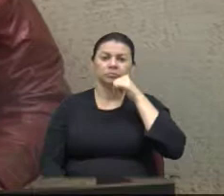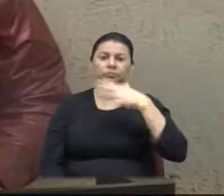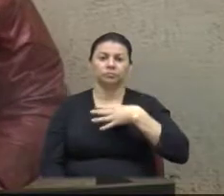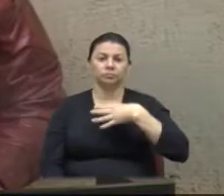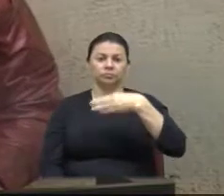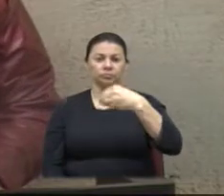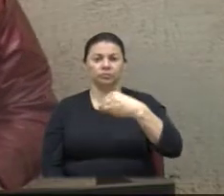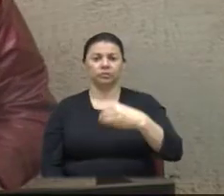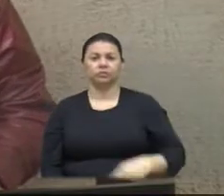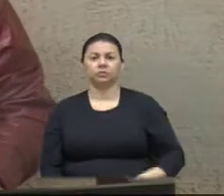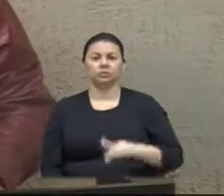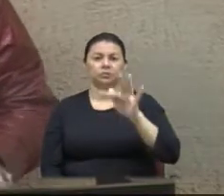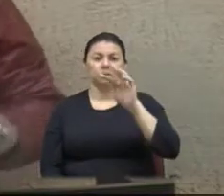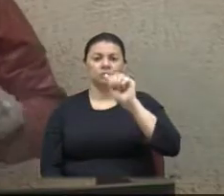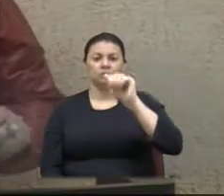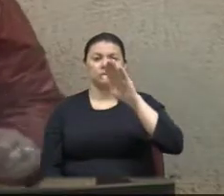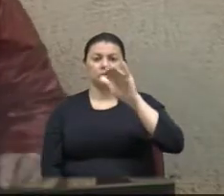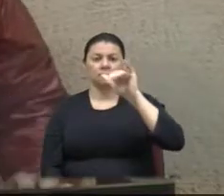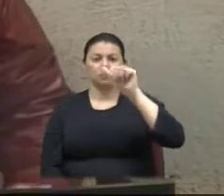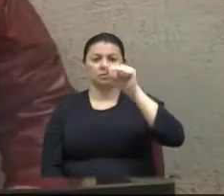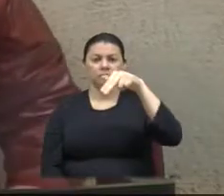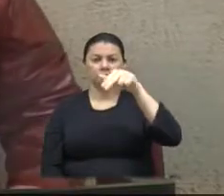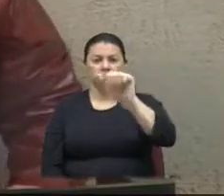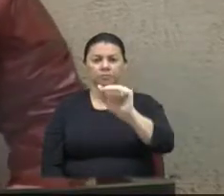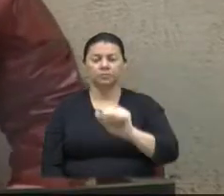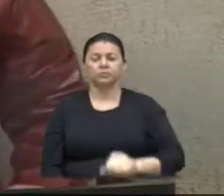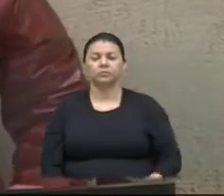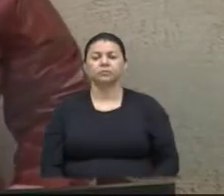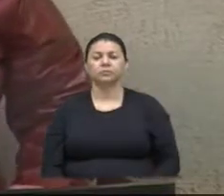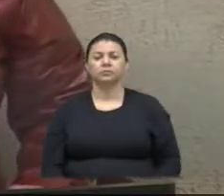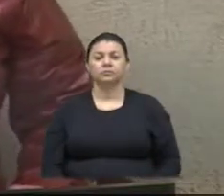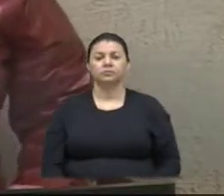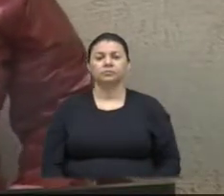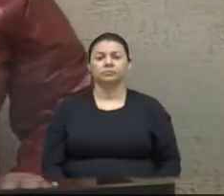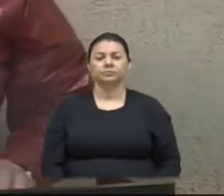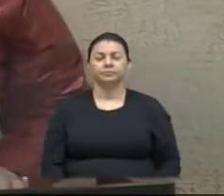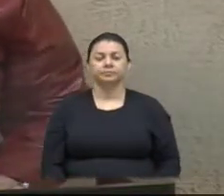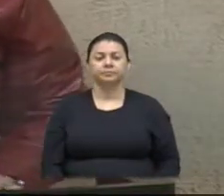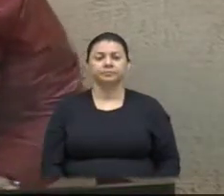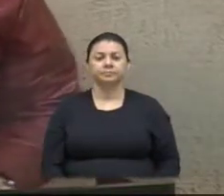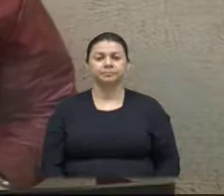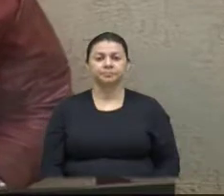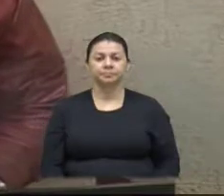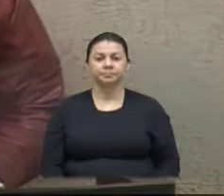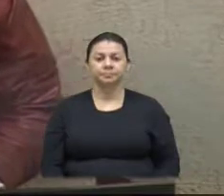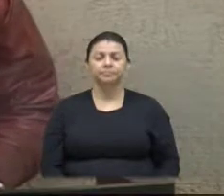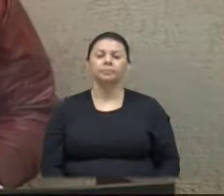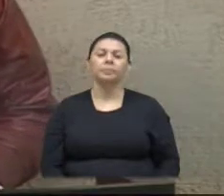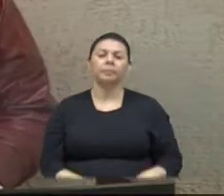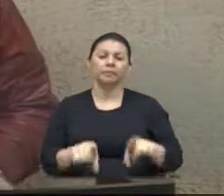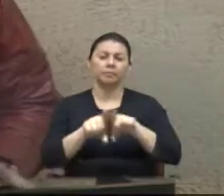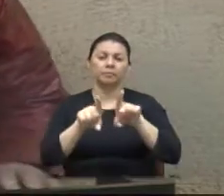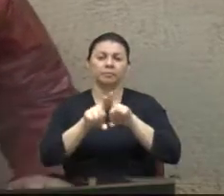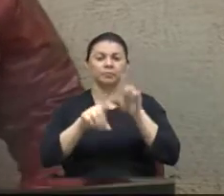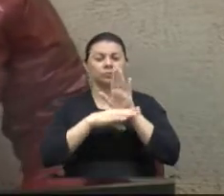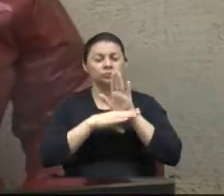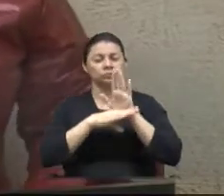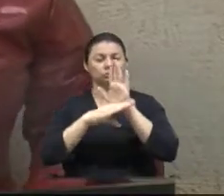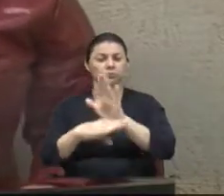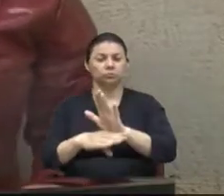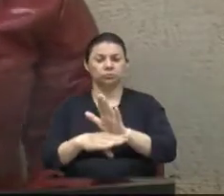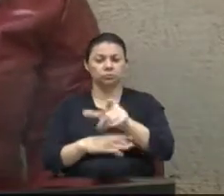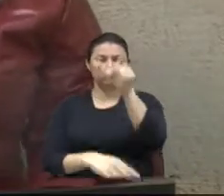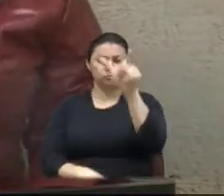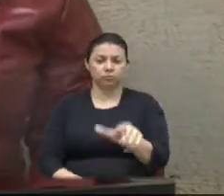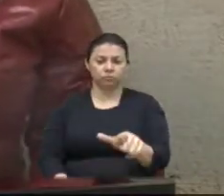eo esposo sebáceo que acolhe refugiados de guerra que buscam abrigos na alemanha e enfim são